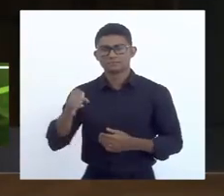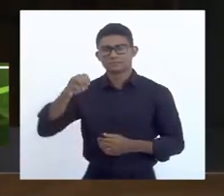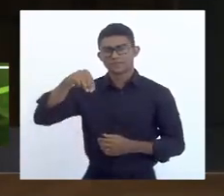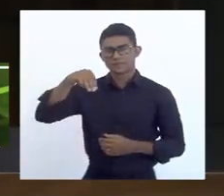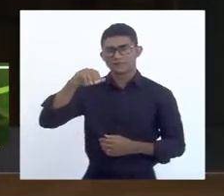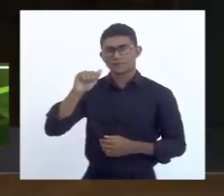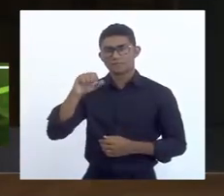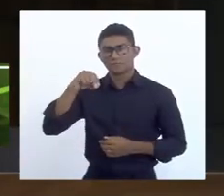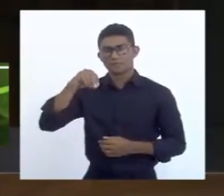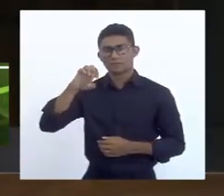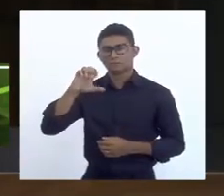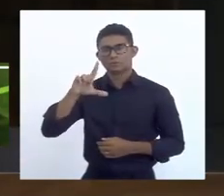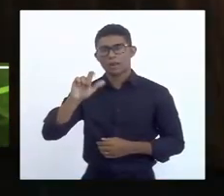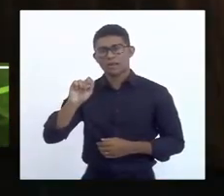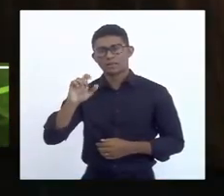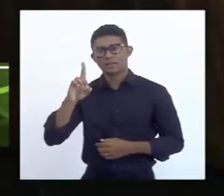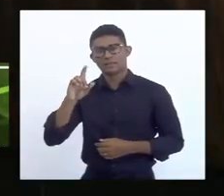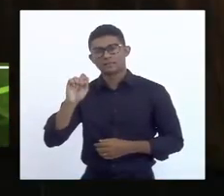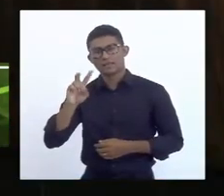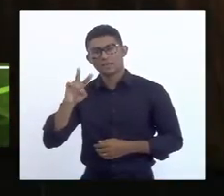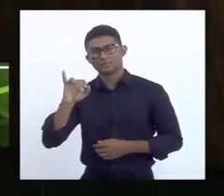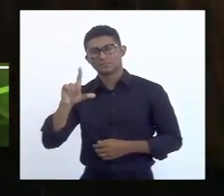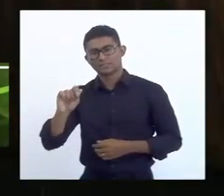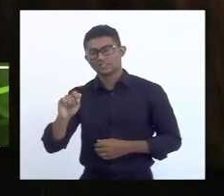Dávila. Uhul!